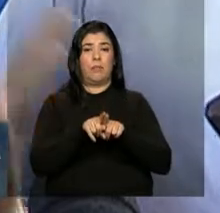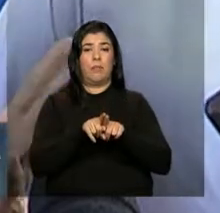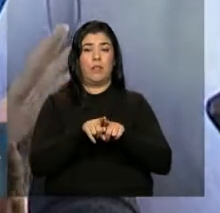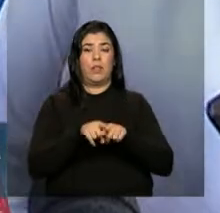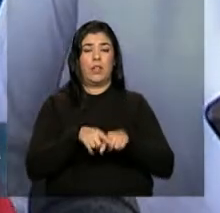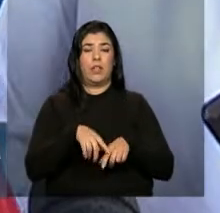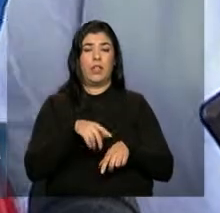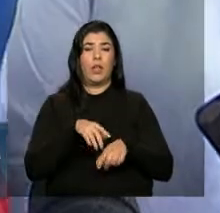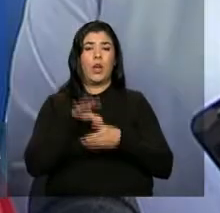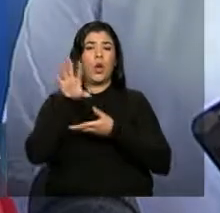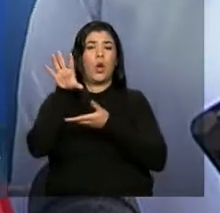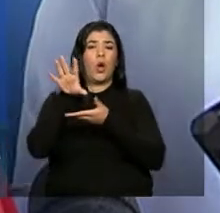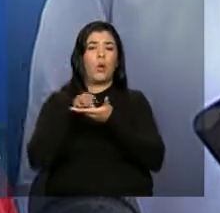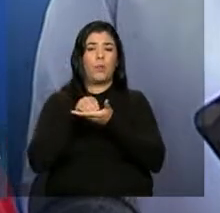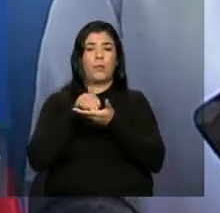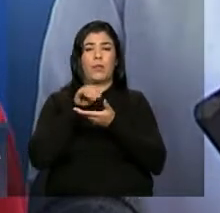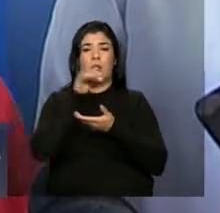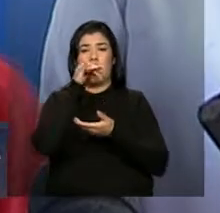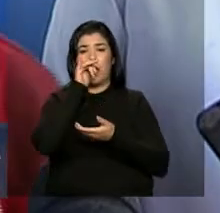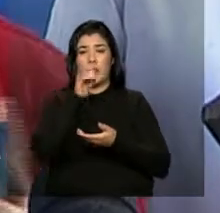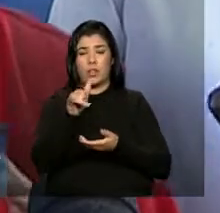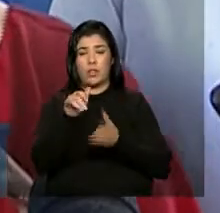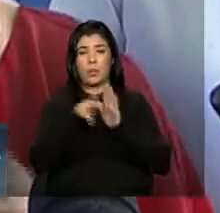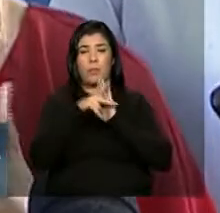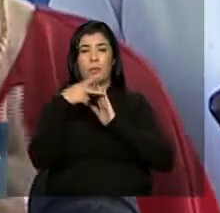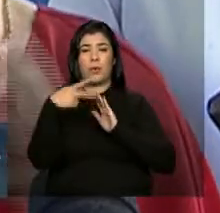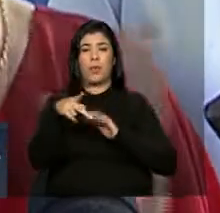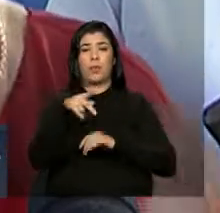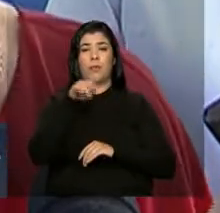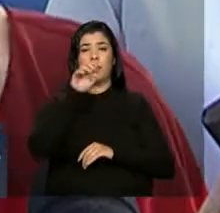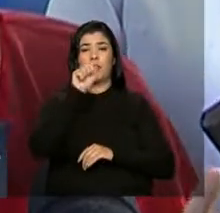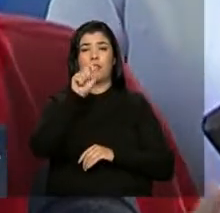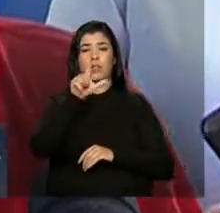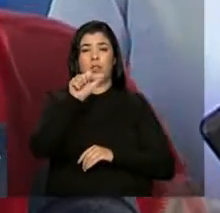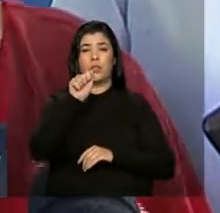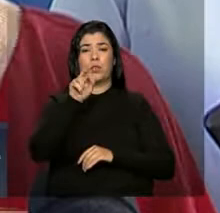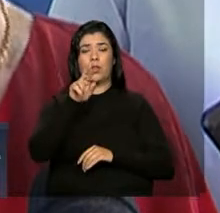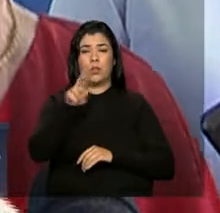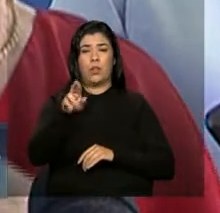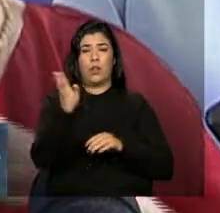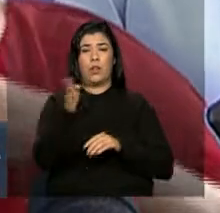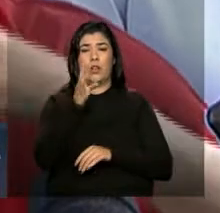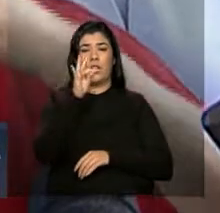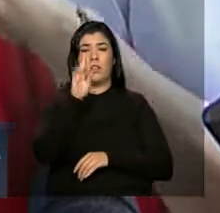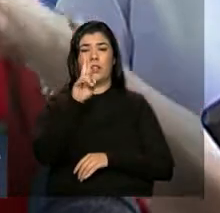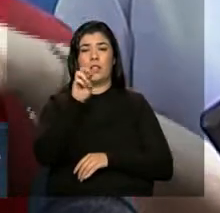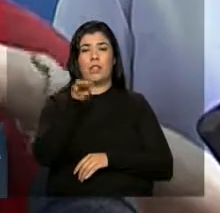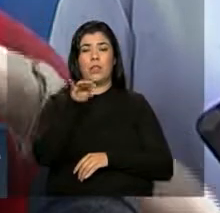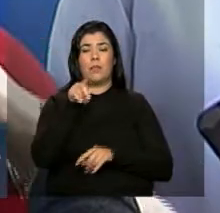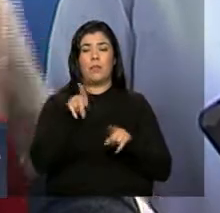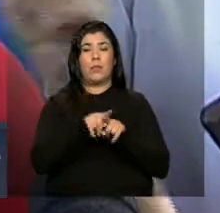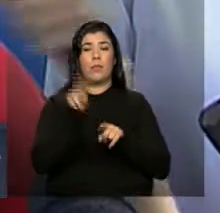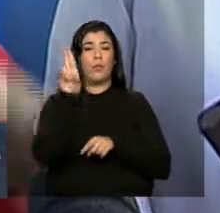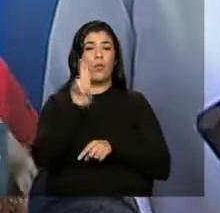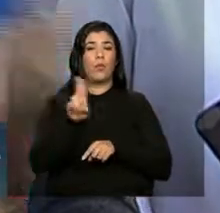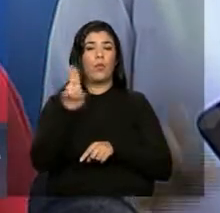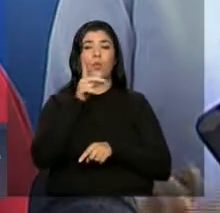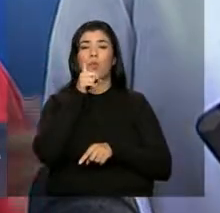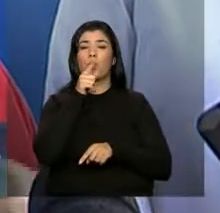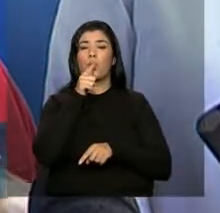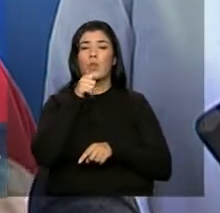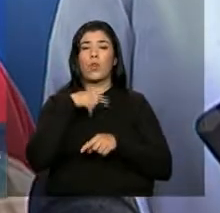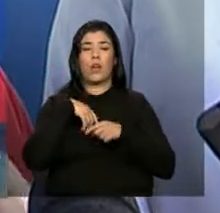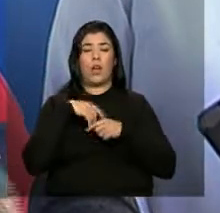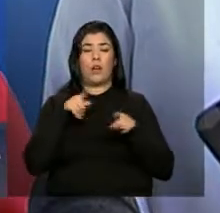energia mais barata, que é a solar térmica, principalmente para o uso de água de banho, e fomos melhorando. Com